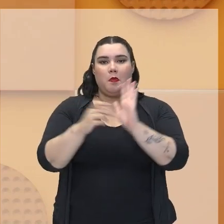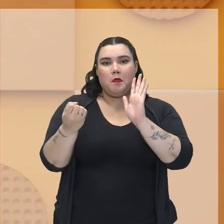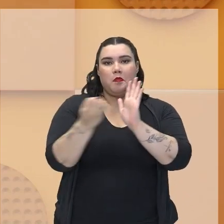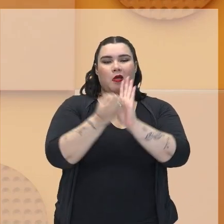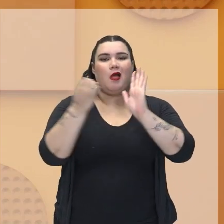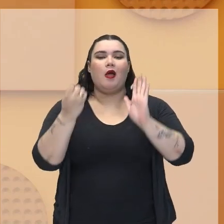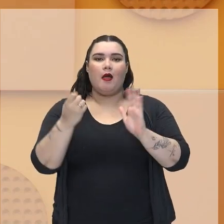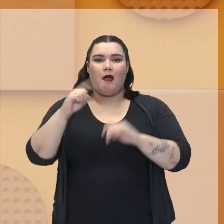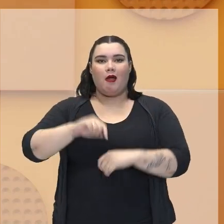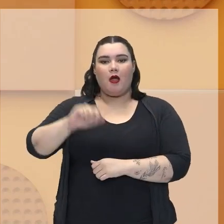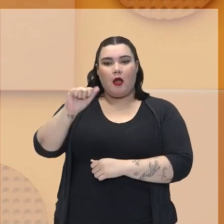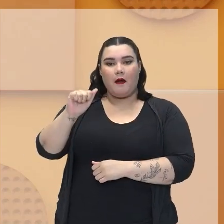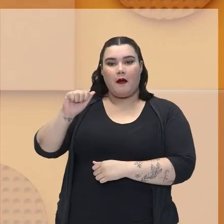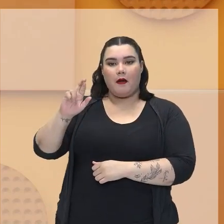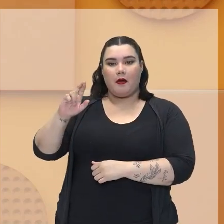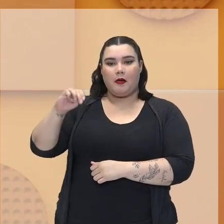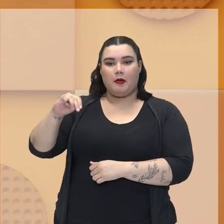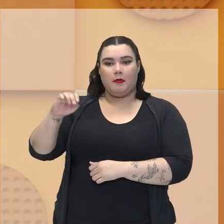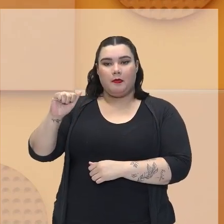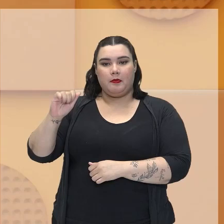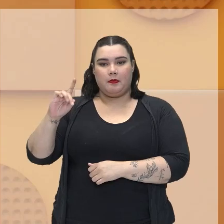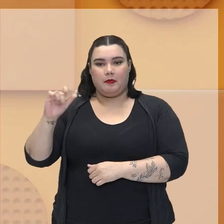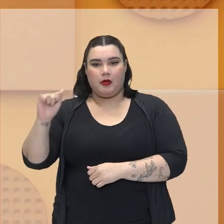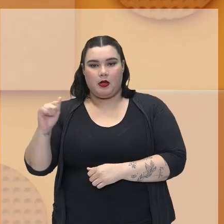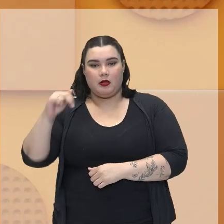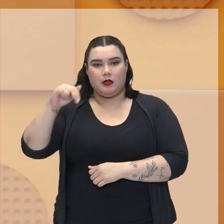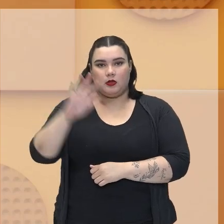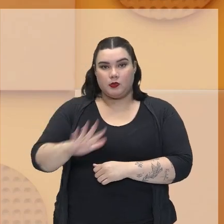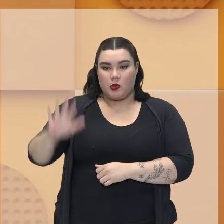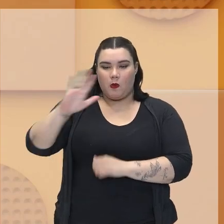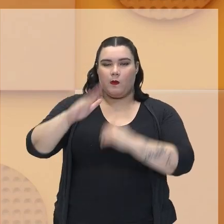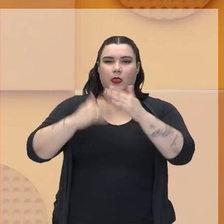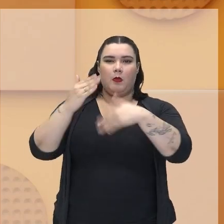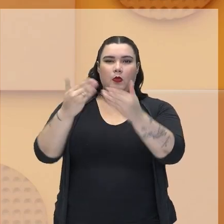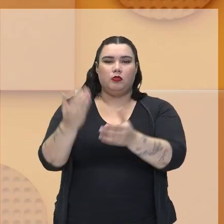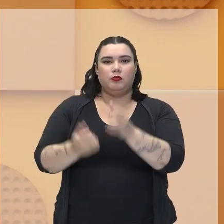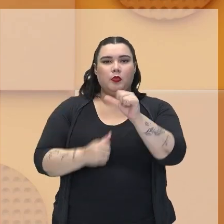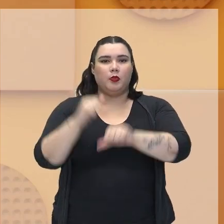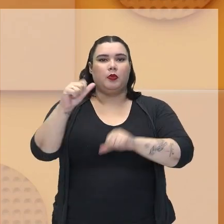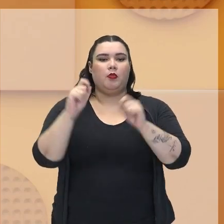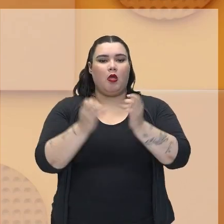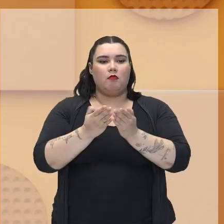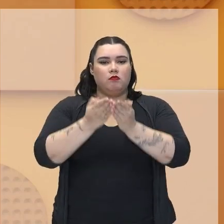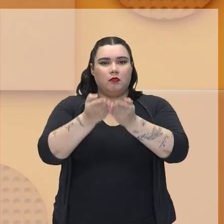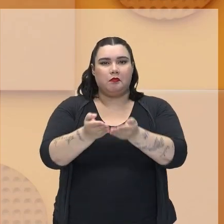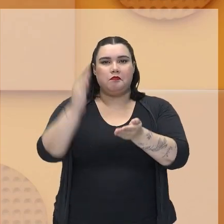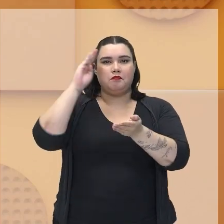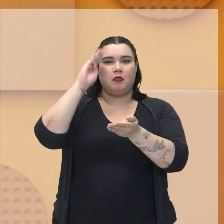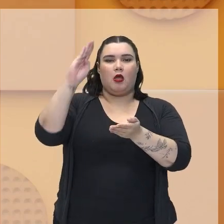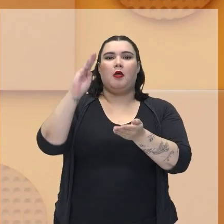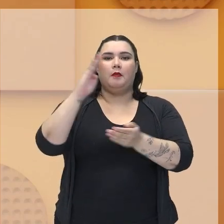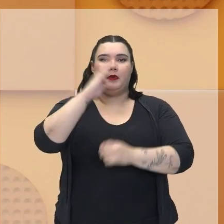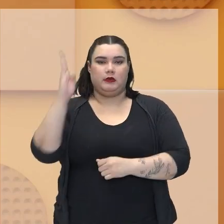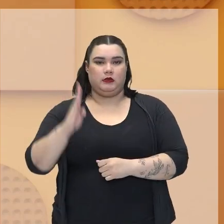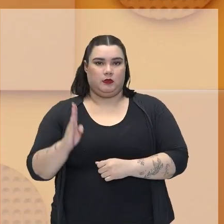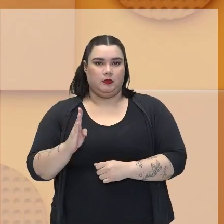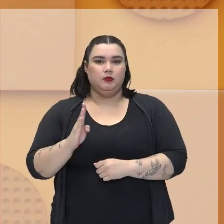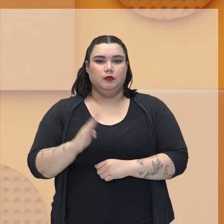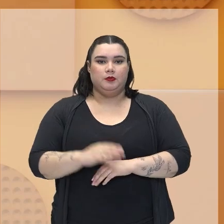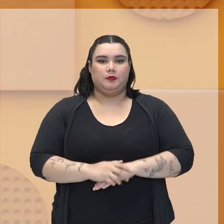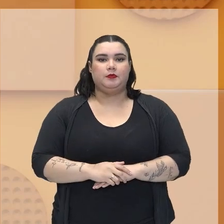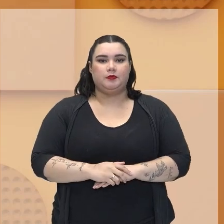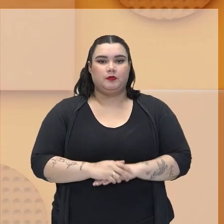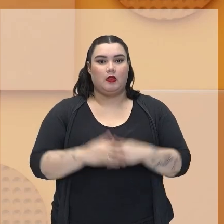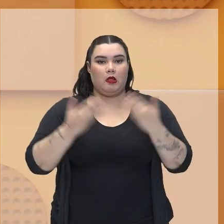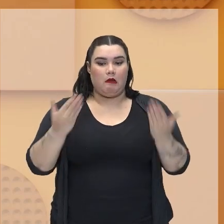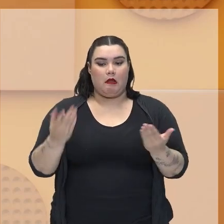ali que viria a ser a Marinha Brasileira, tá, gente? A Batalha Naval do Riachuelo foi uma batalha travada ali